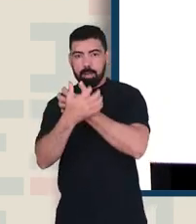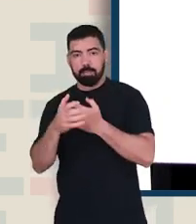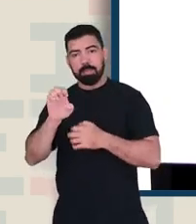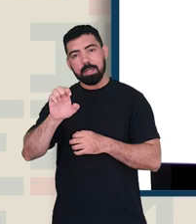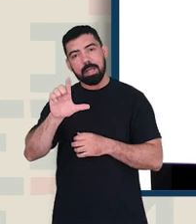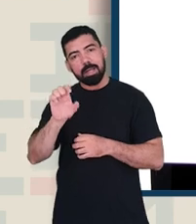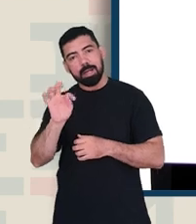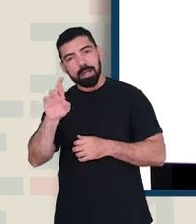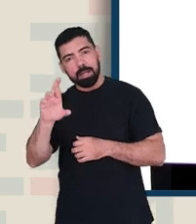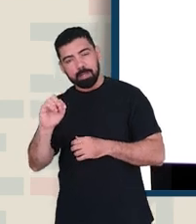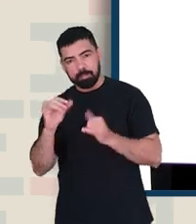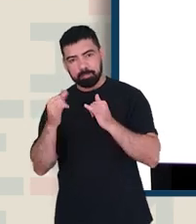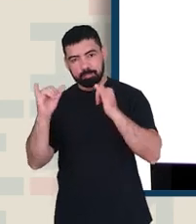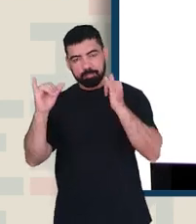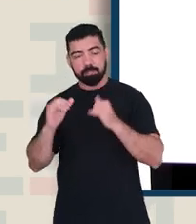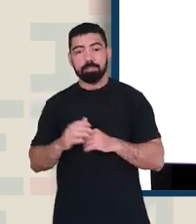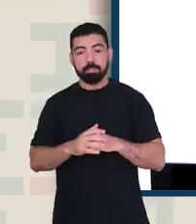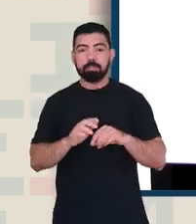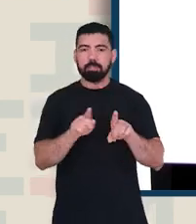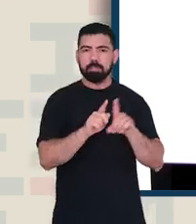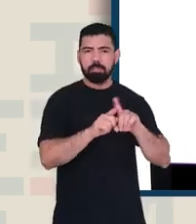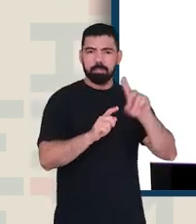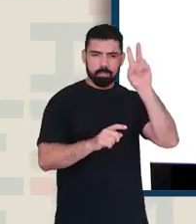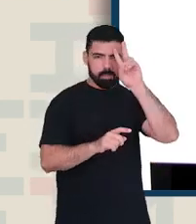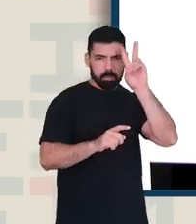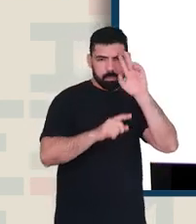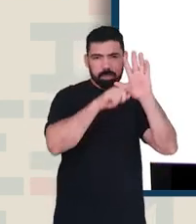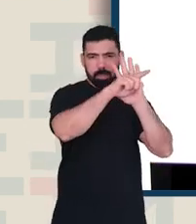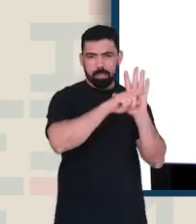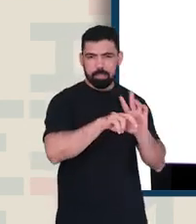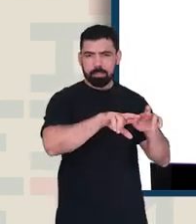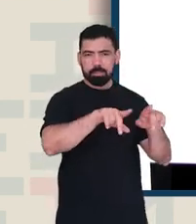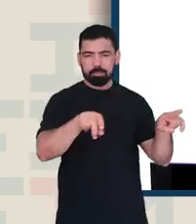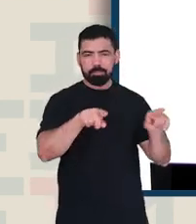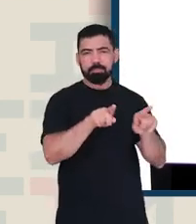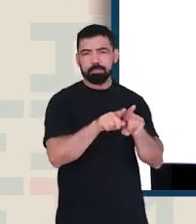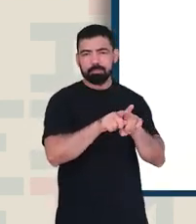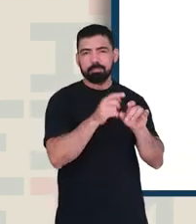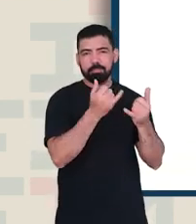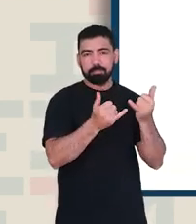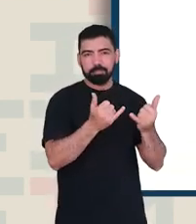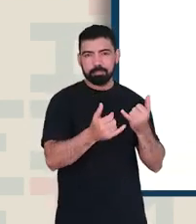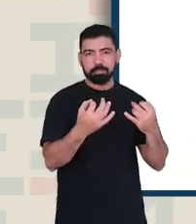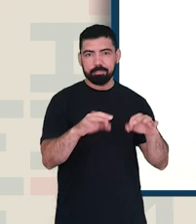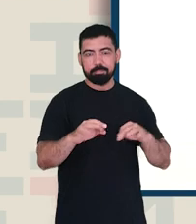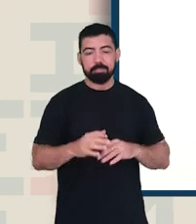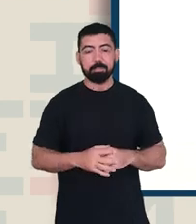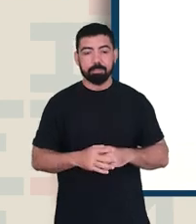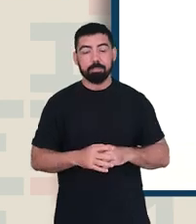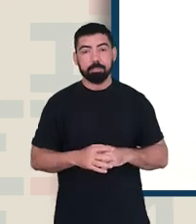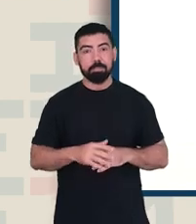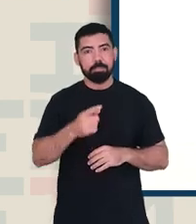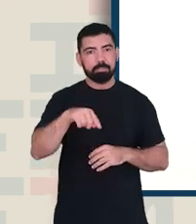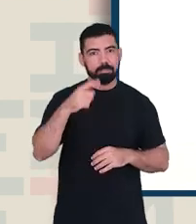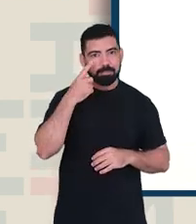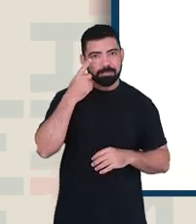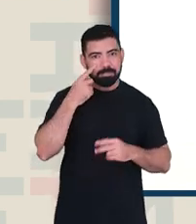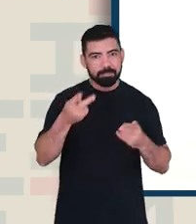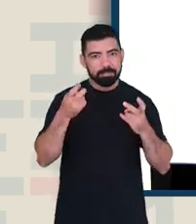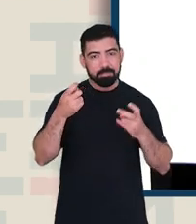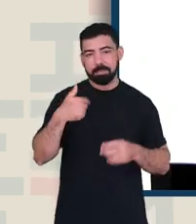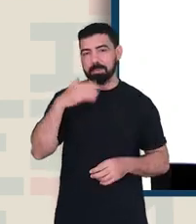de história da música e outras questões de análise, escuta e coisas similares. Terão se dado conta que eu não sou do